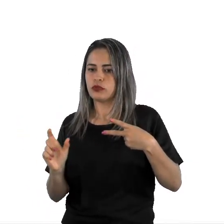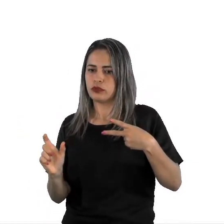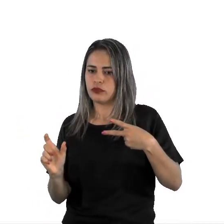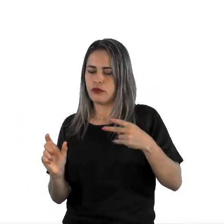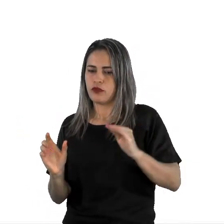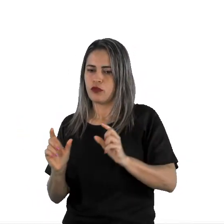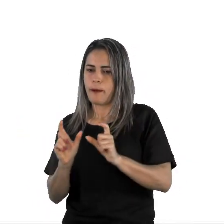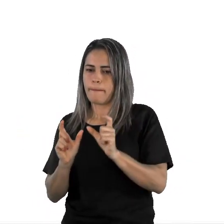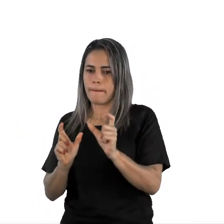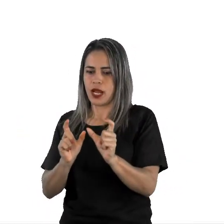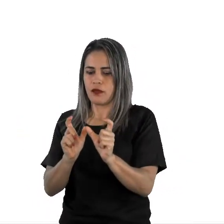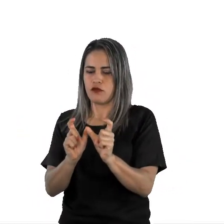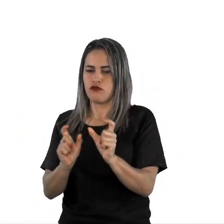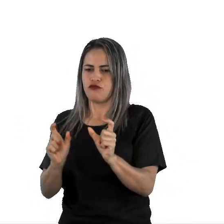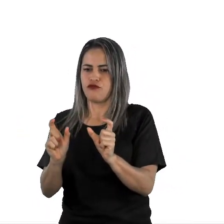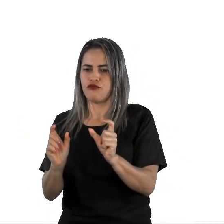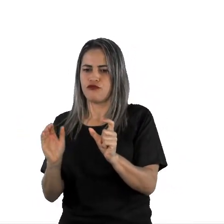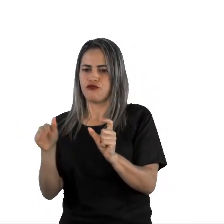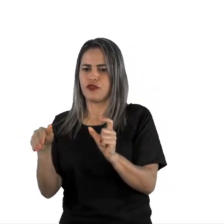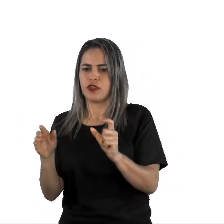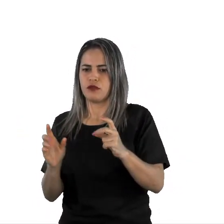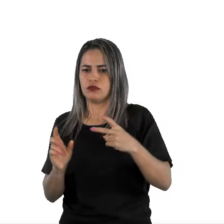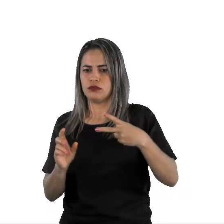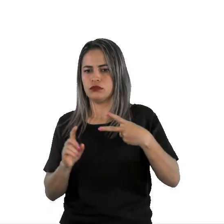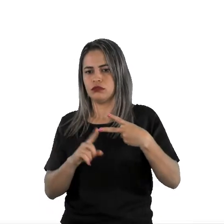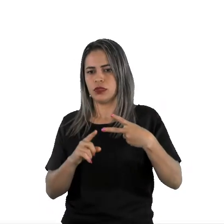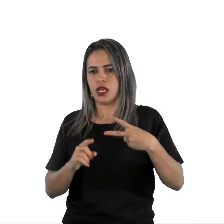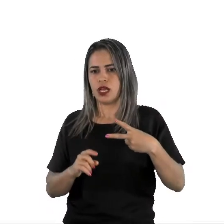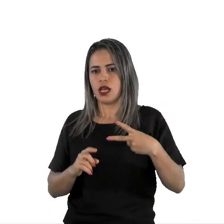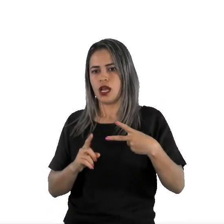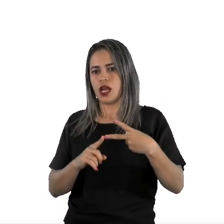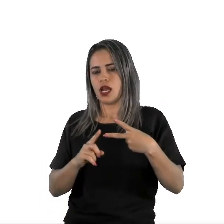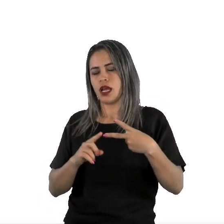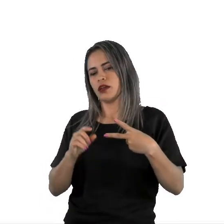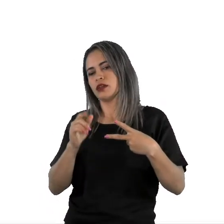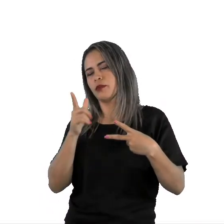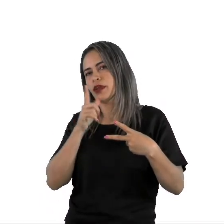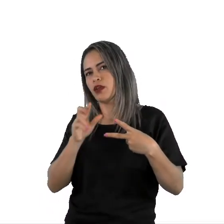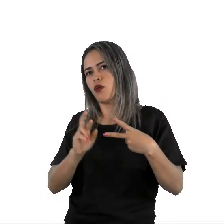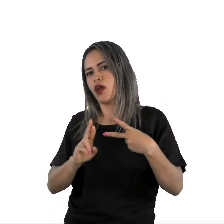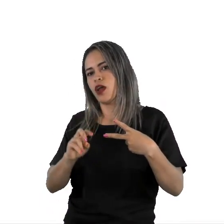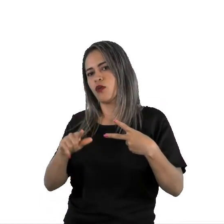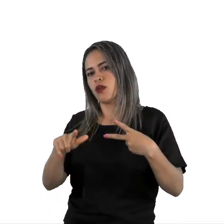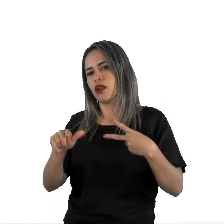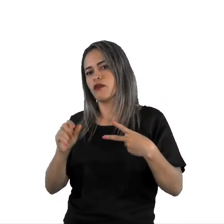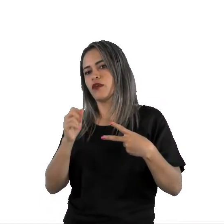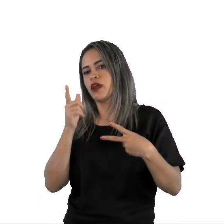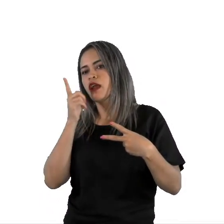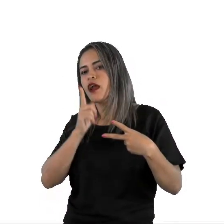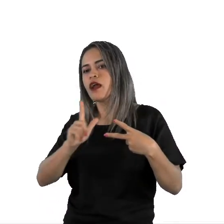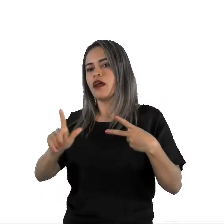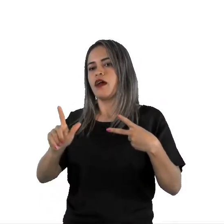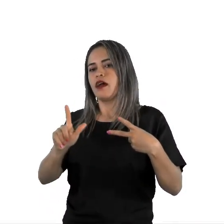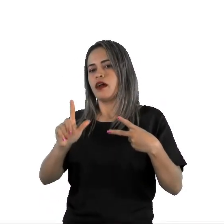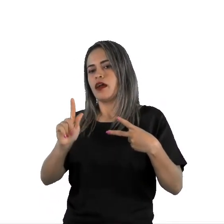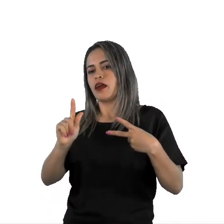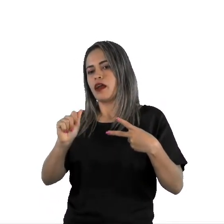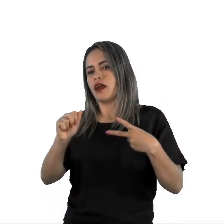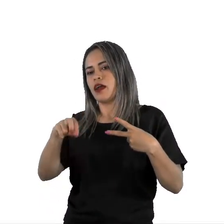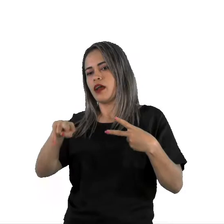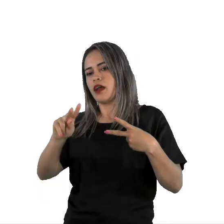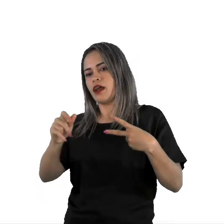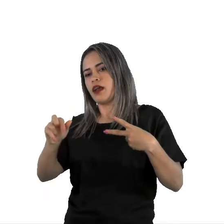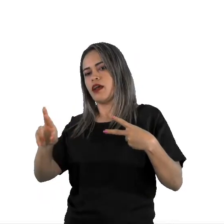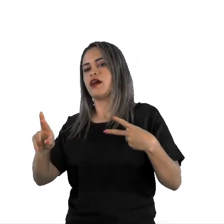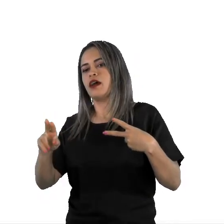verbos regulares, e tem dos verbos irregulares também, igual o verbo ganhar. Quando a gente vai usar o particípio, eu falo eu ganho,